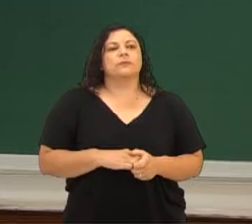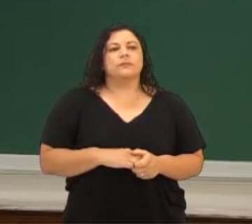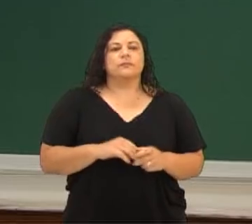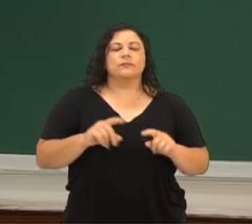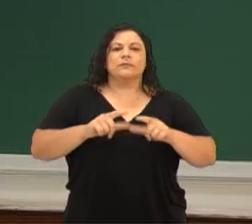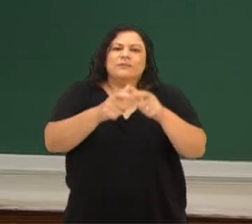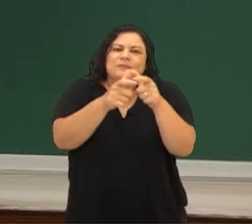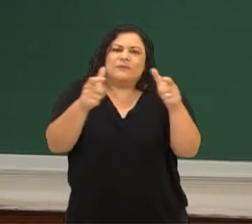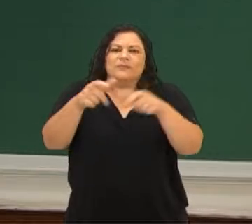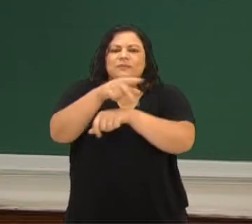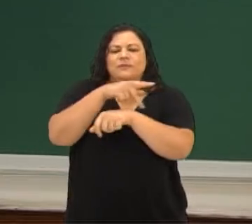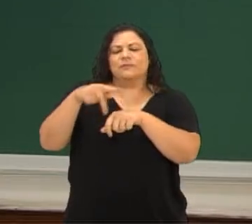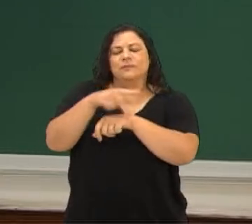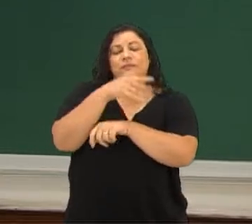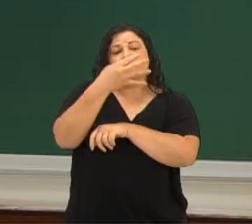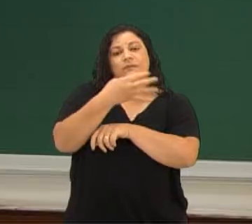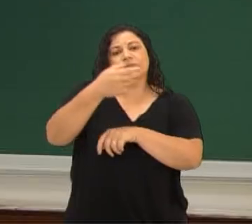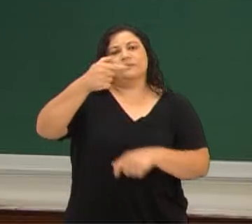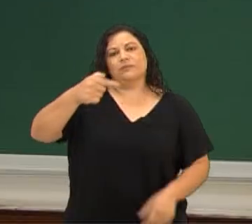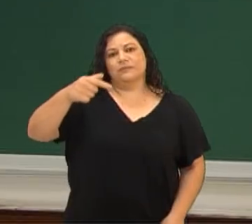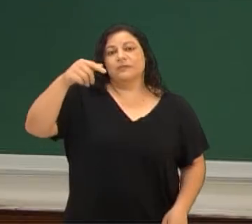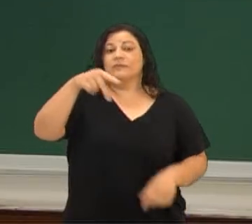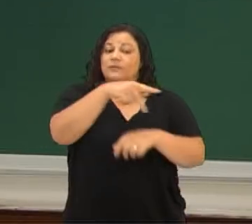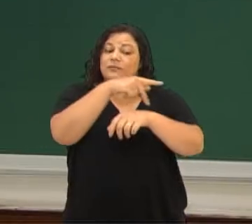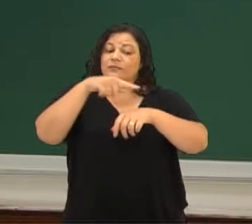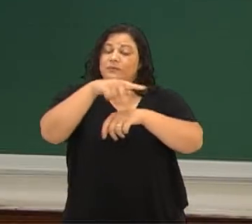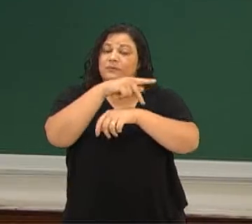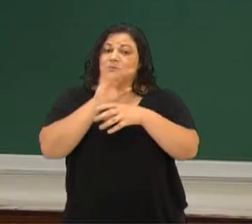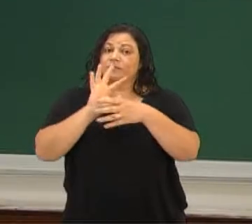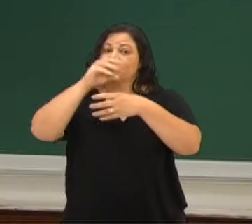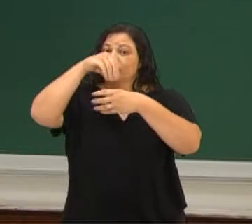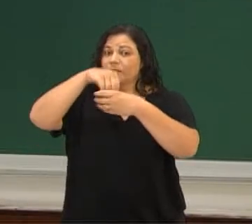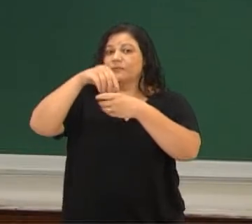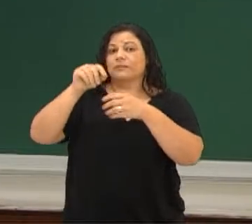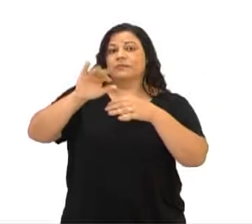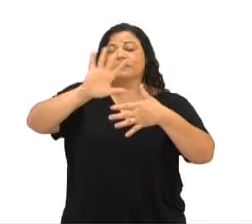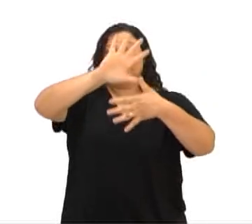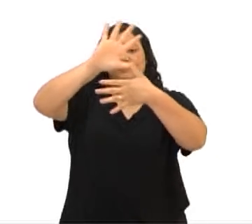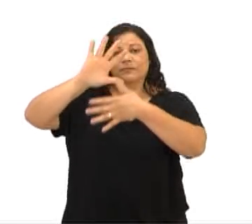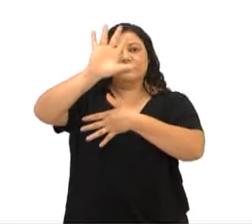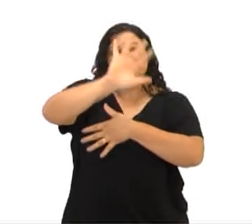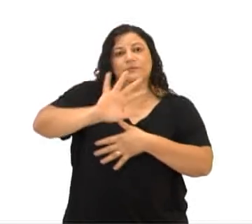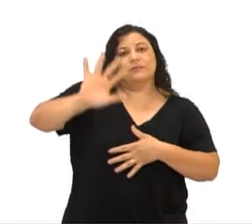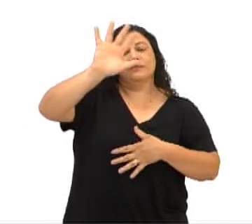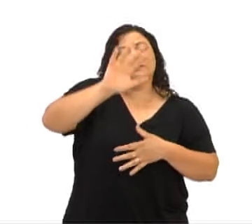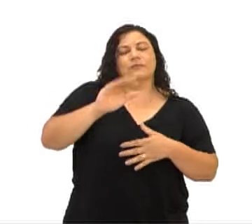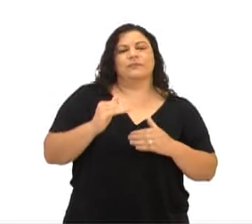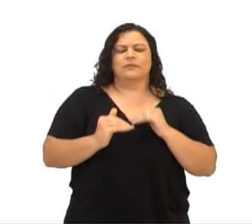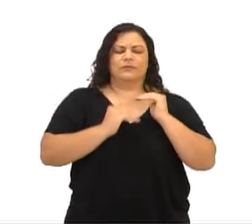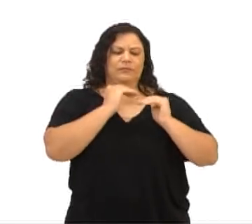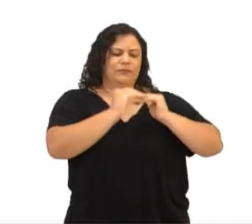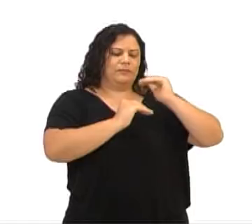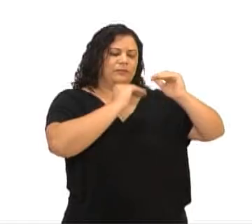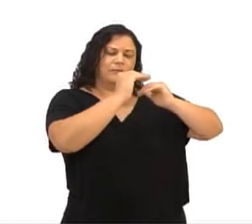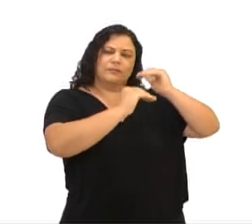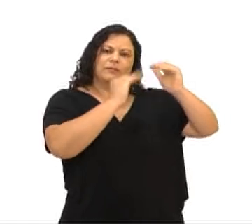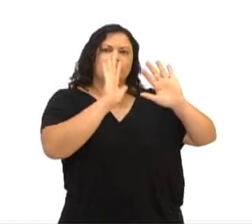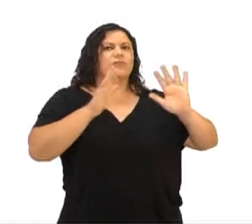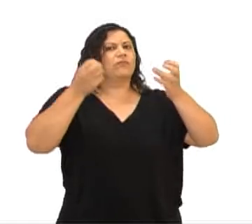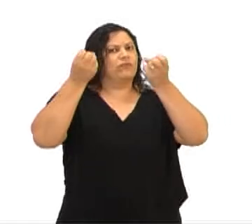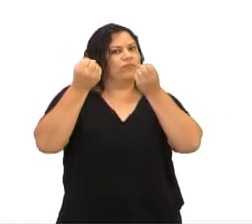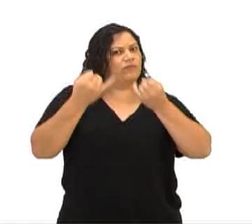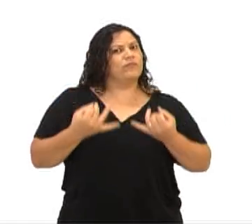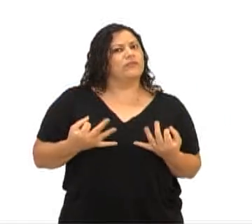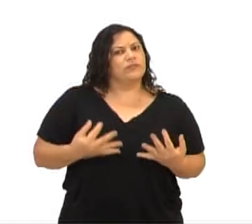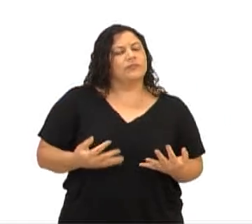países está aqui, são aproximadamente 47 países, né? E os que apresentam maior desenvolvimento, já havíamos falado sobre isso,